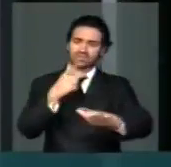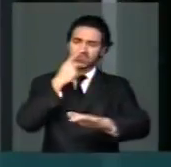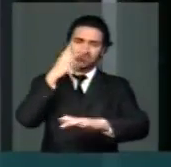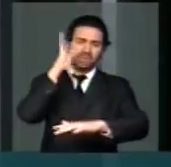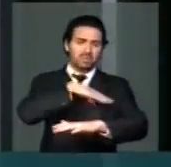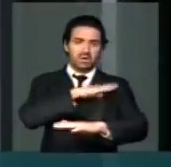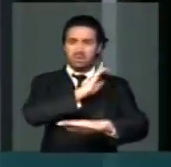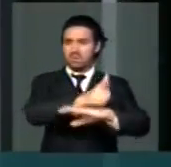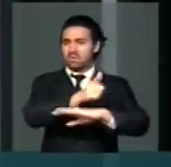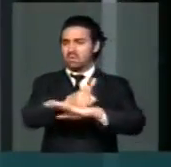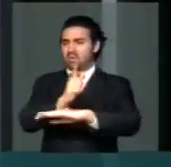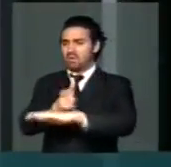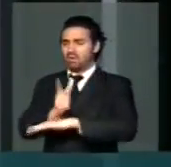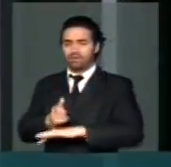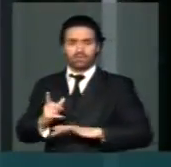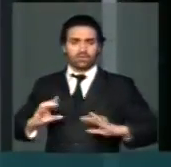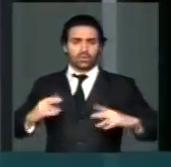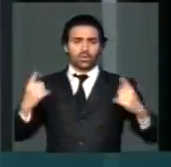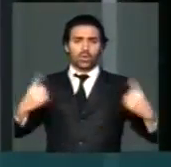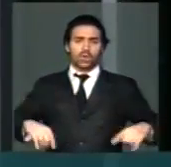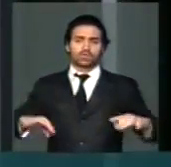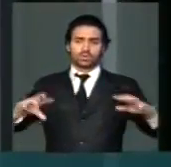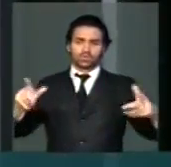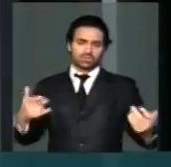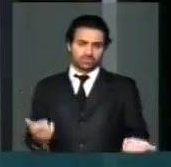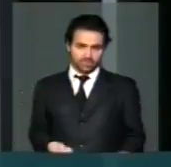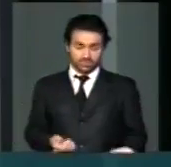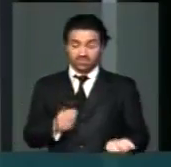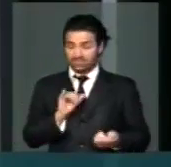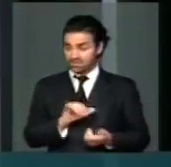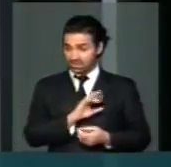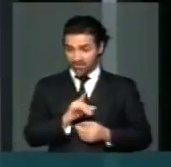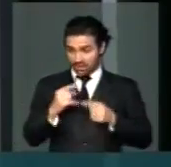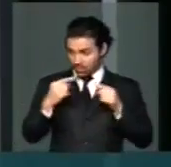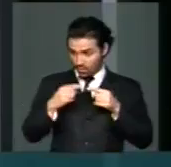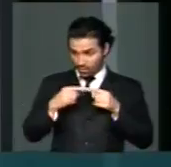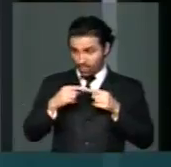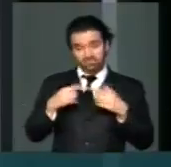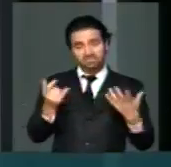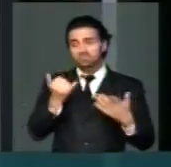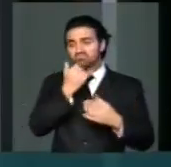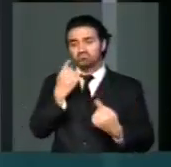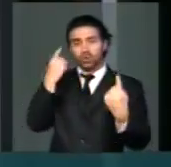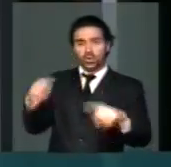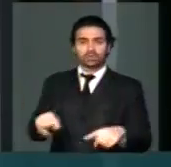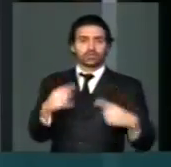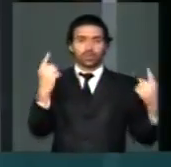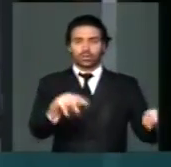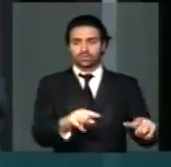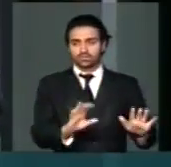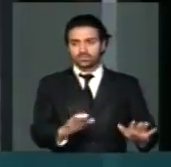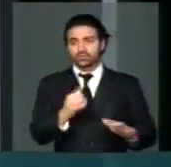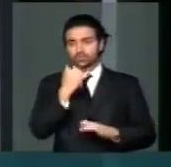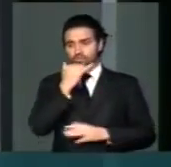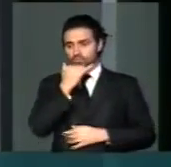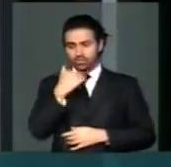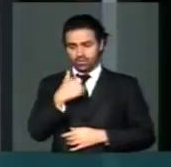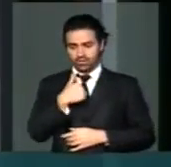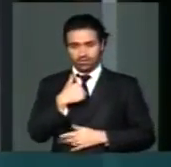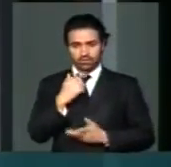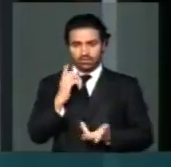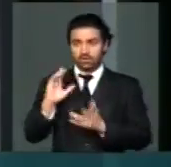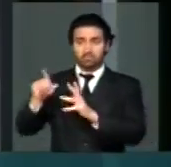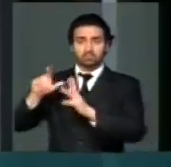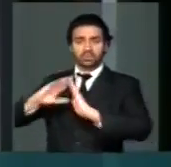que não se coloca na sua mesma linha. Eu não tenho aqui nenhuma procuração para defender o